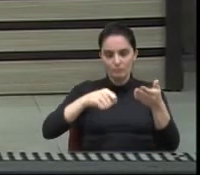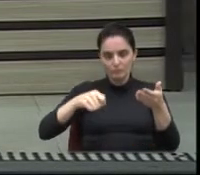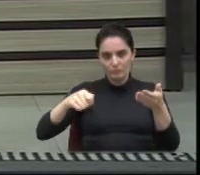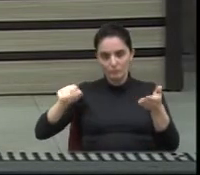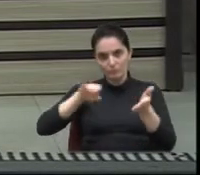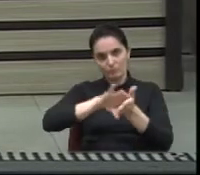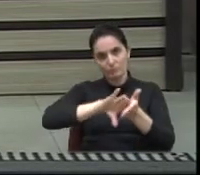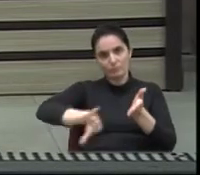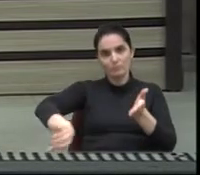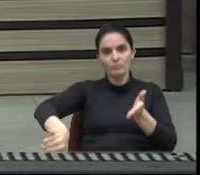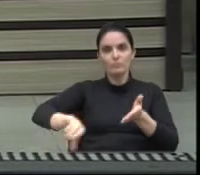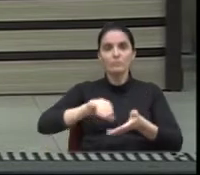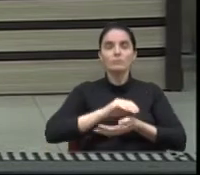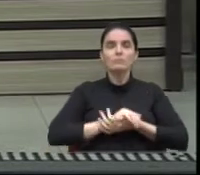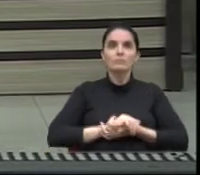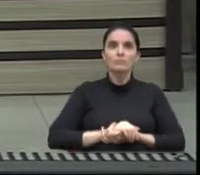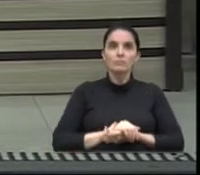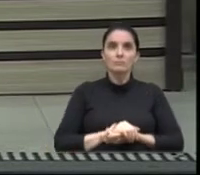retirada desta moção.